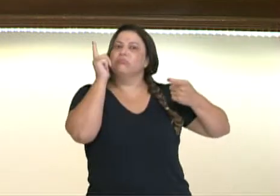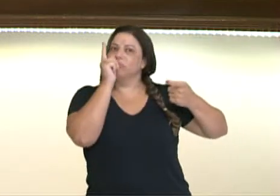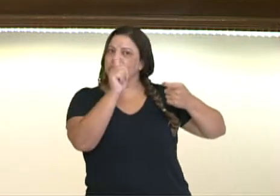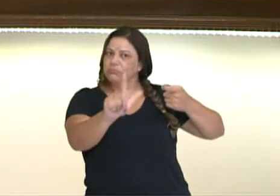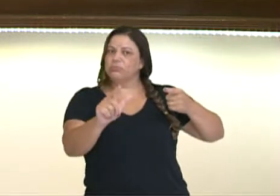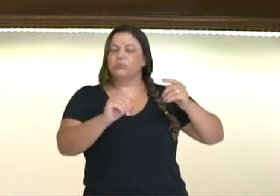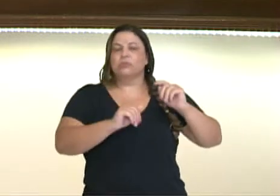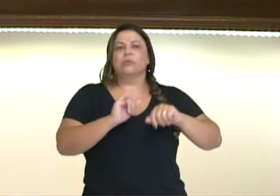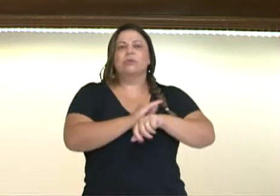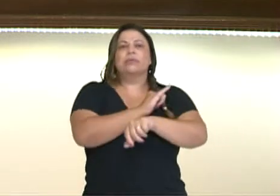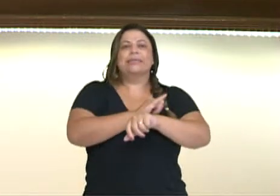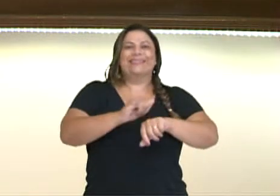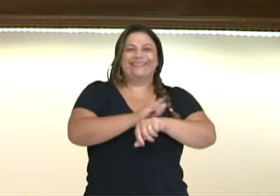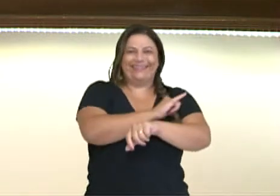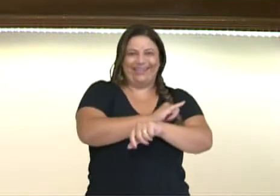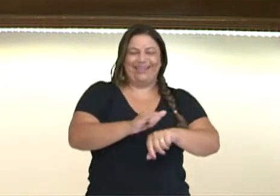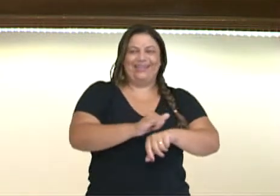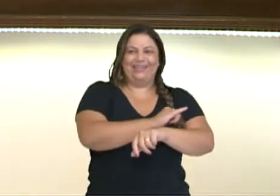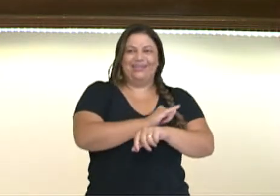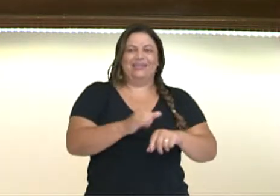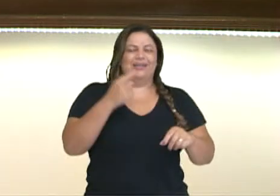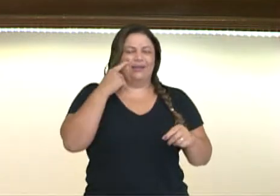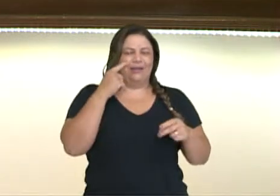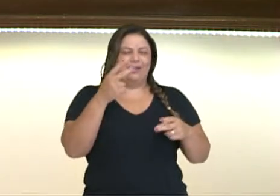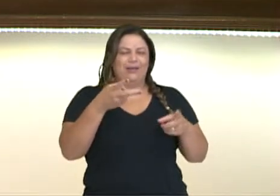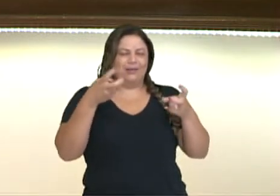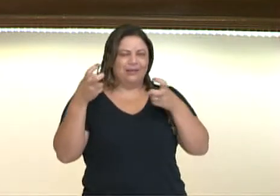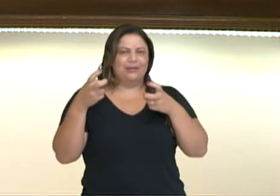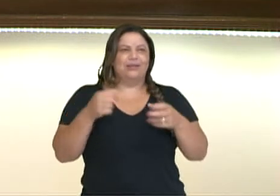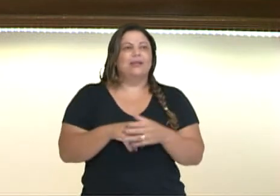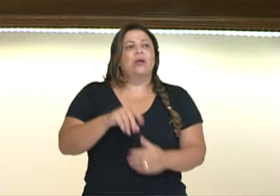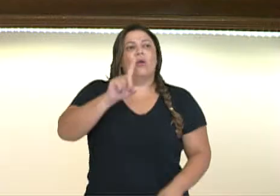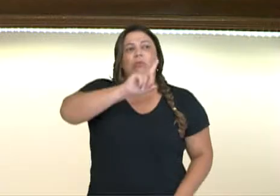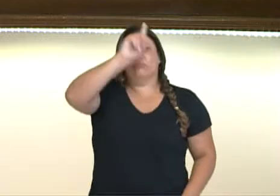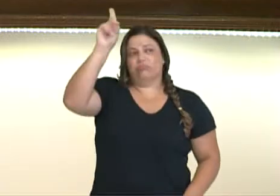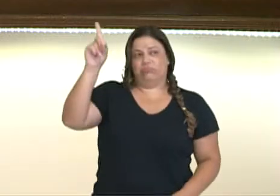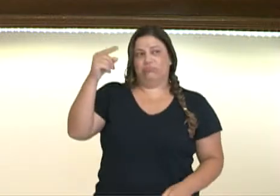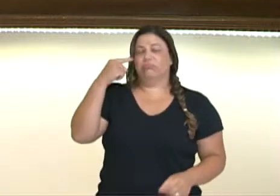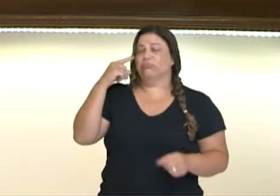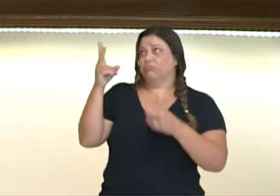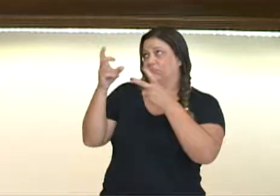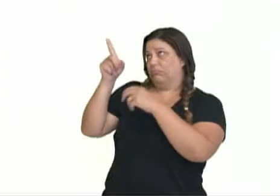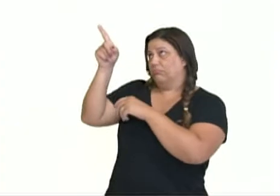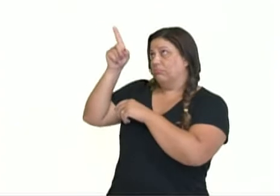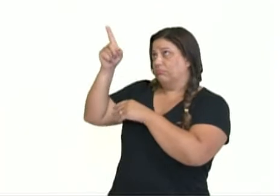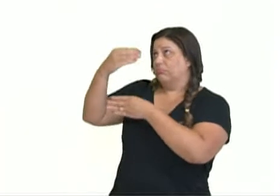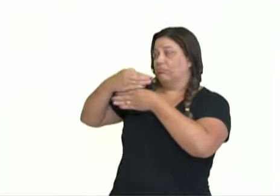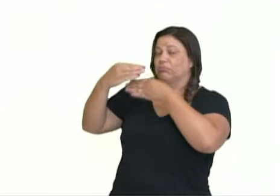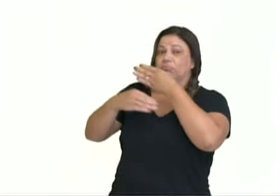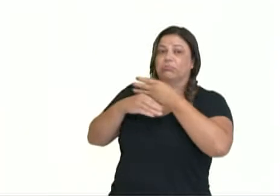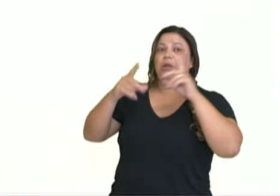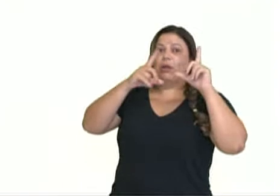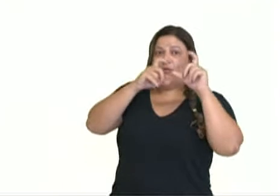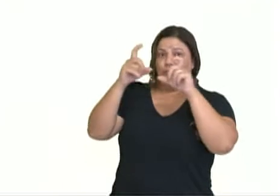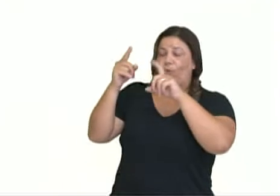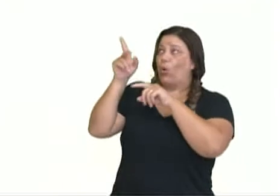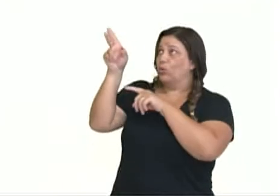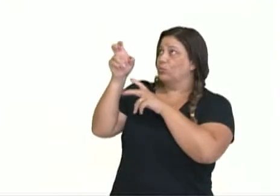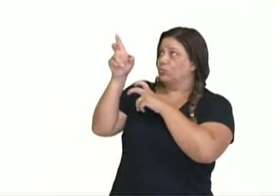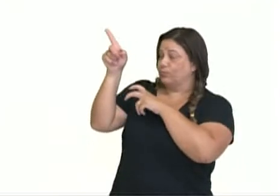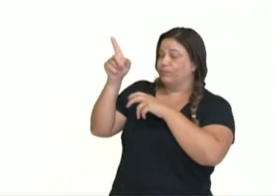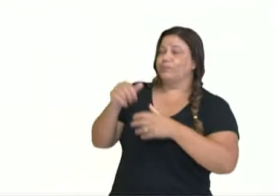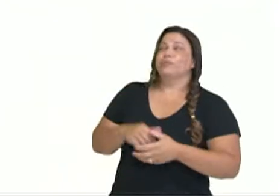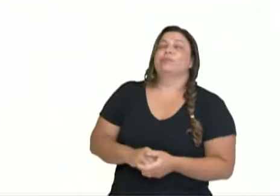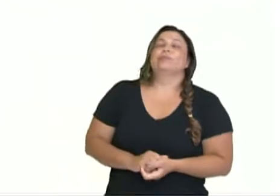dessa técnica chamada perspectiva. Determinado dia, ele estava, aqui tem uma ilustração, né? Como se fosse o